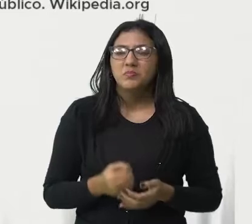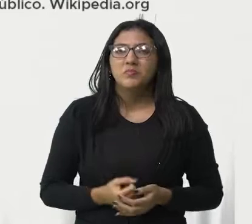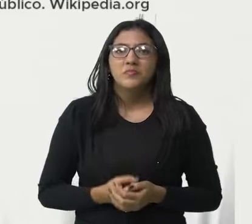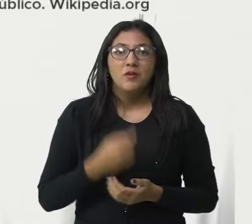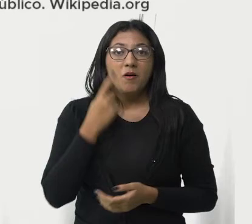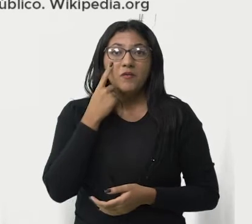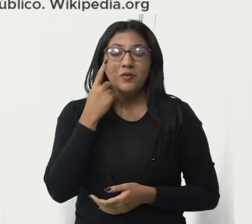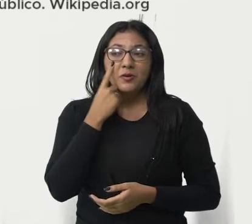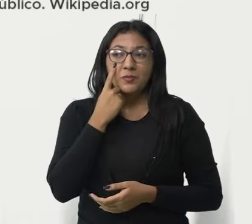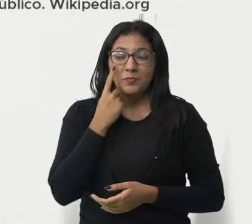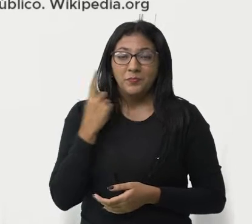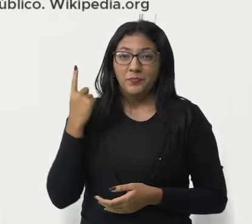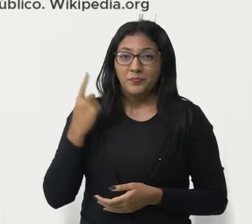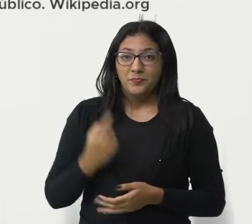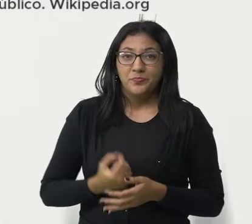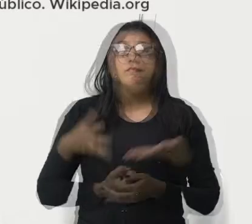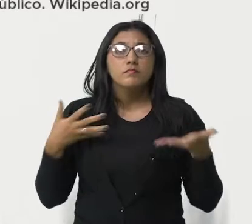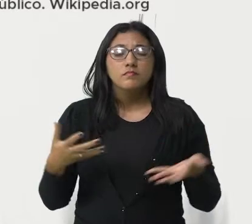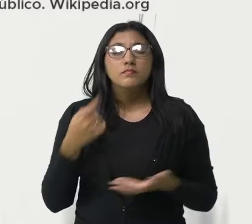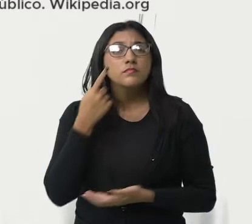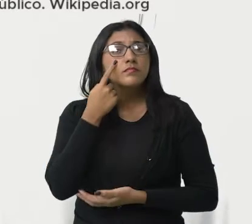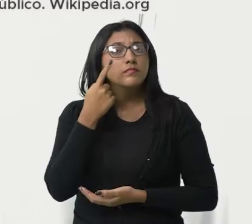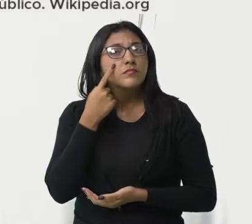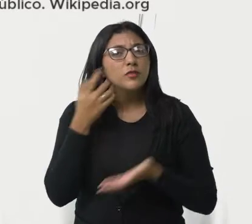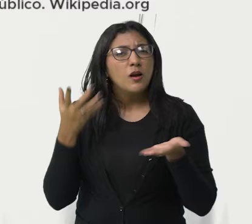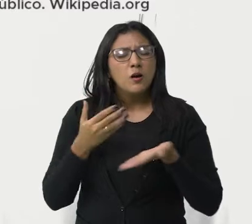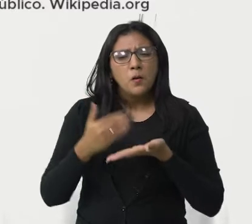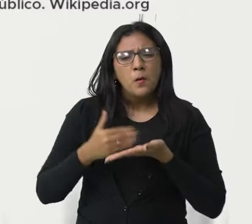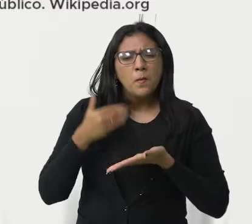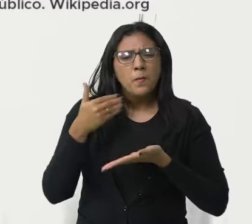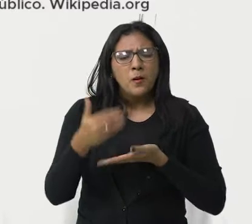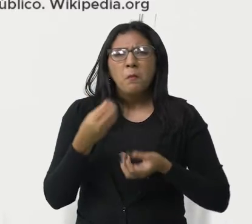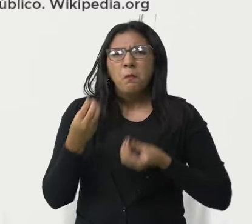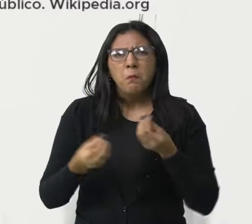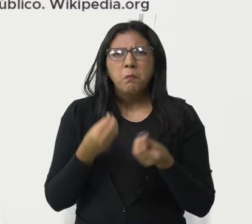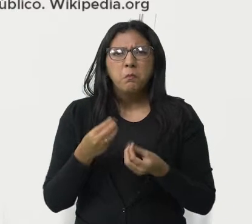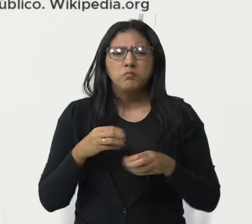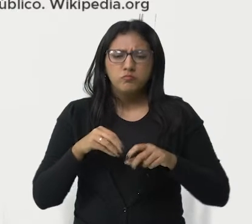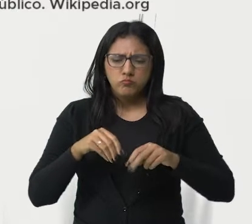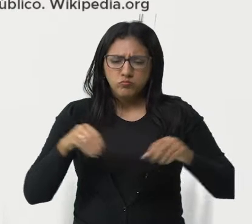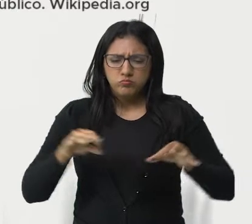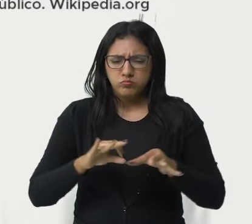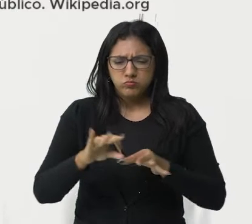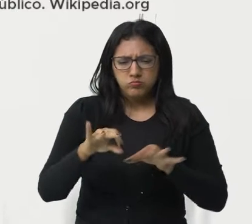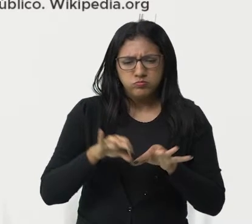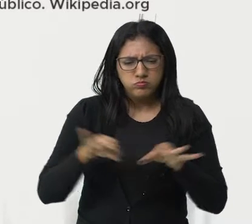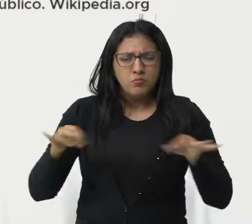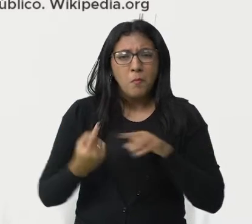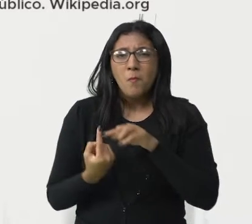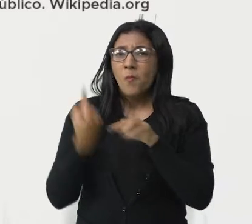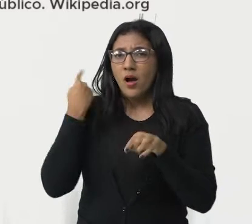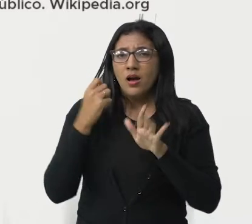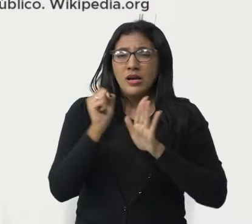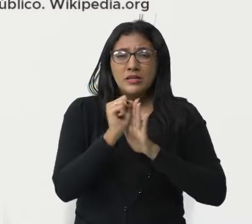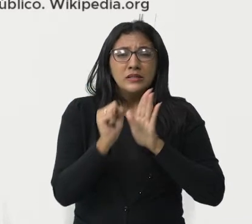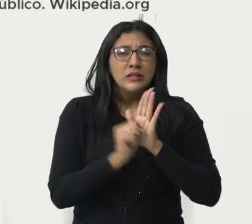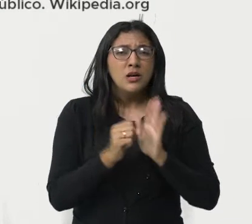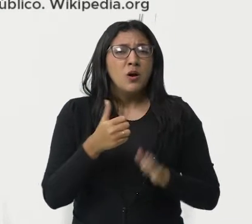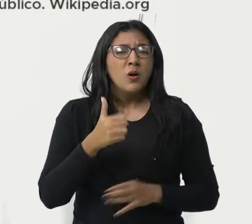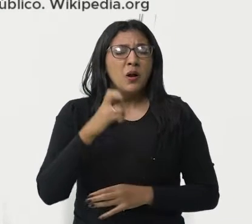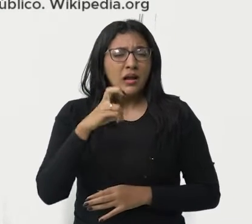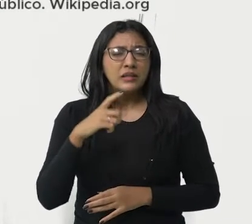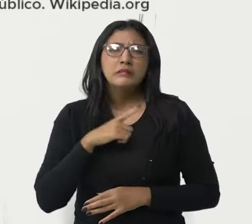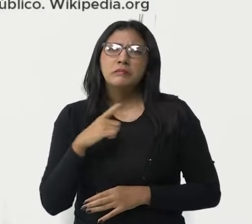só. Então, nós iremos verificar que essa formação do território brasileiro no século XV, eles vão começar